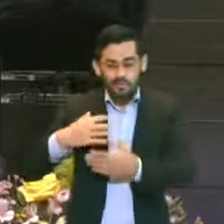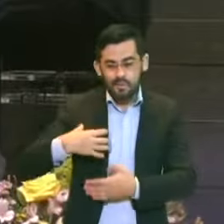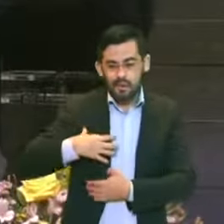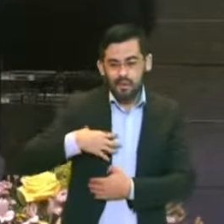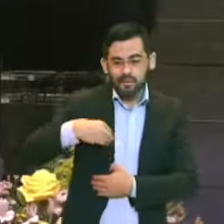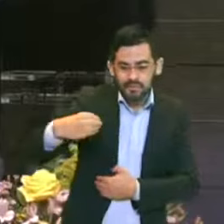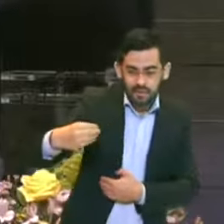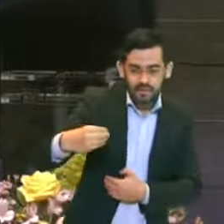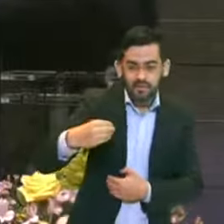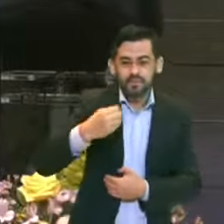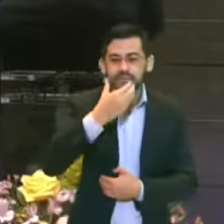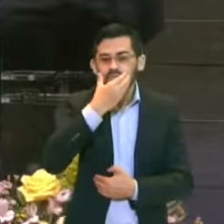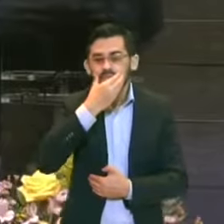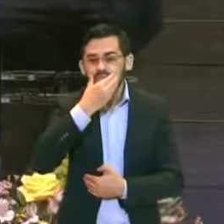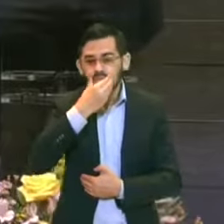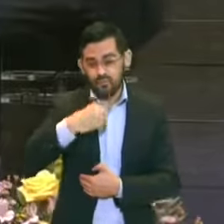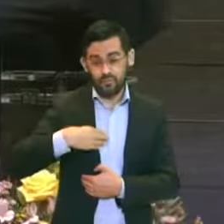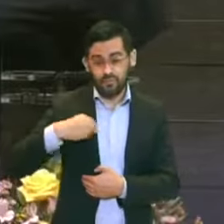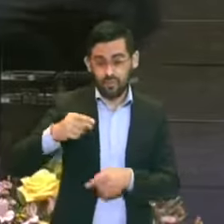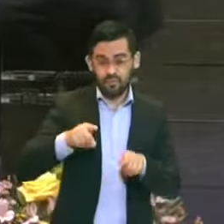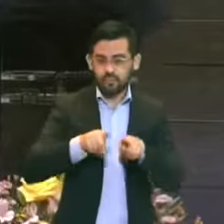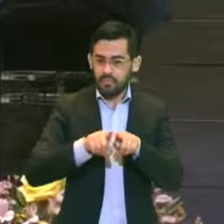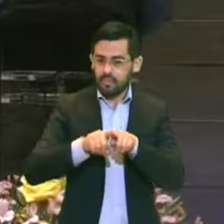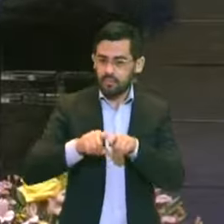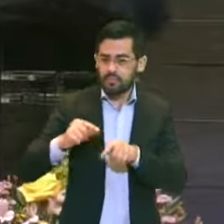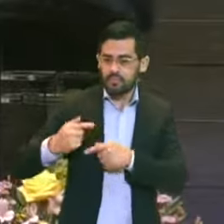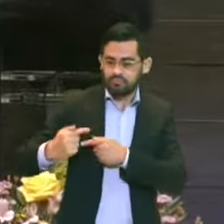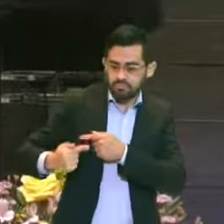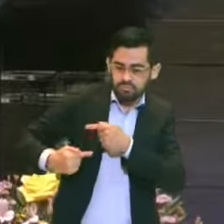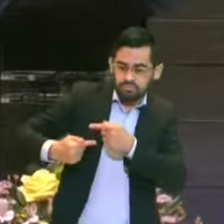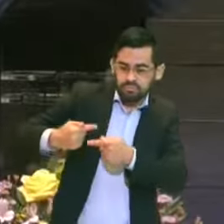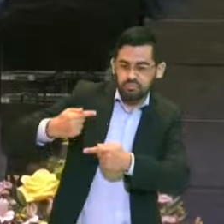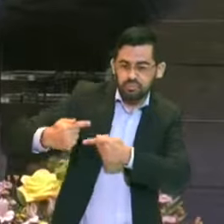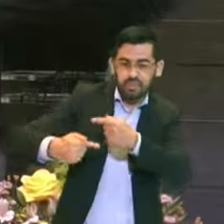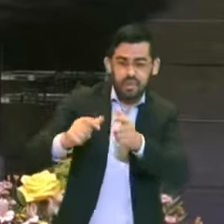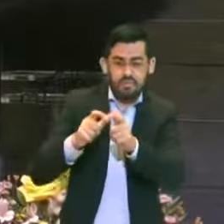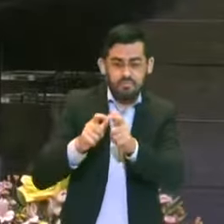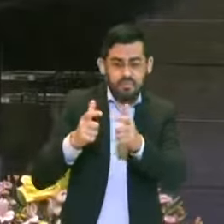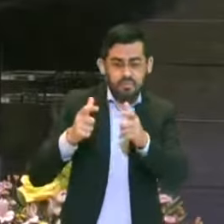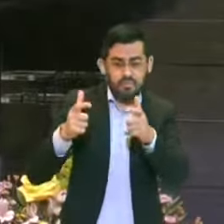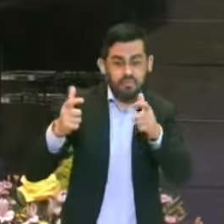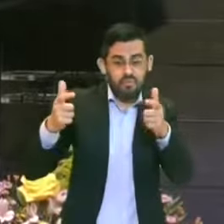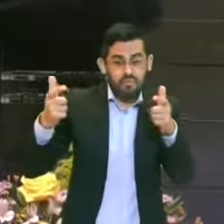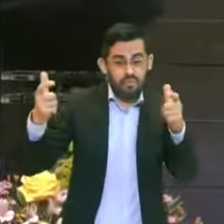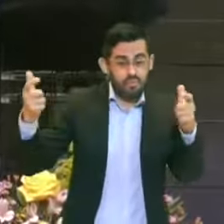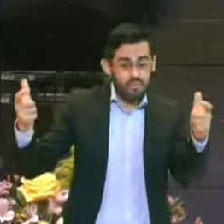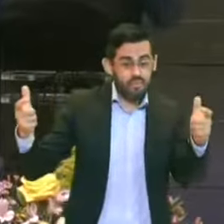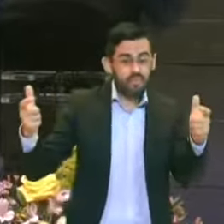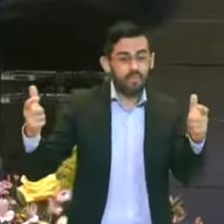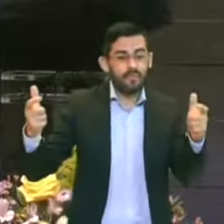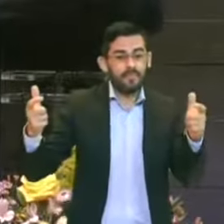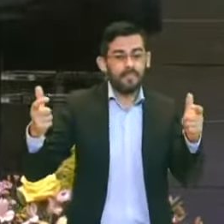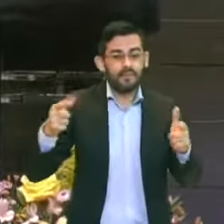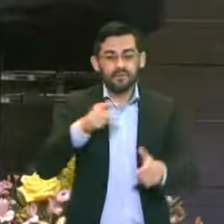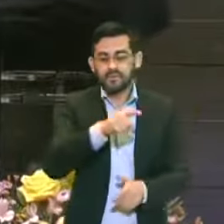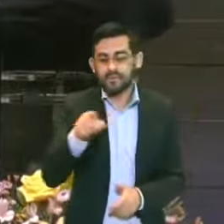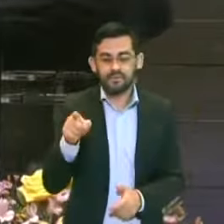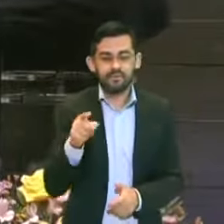filhas em casamento, para que também tenham filhos e filhas. Multipliquem-se e